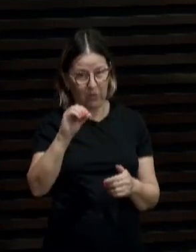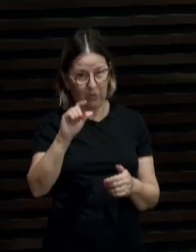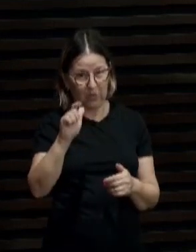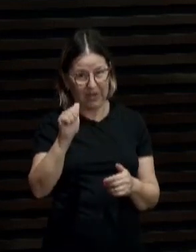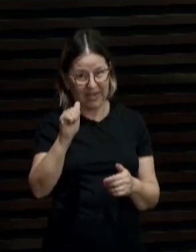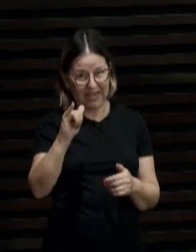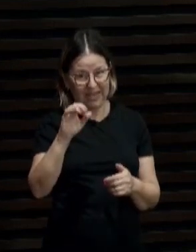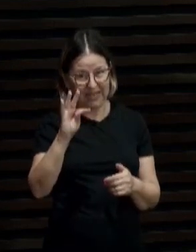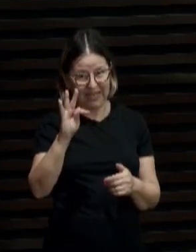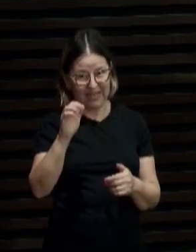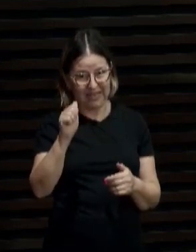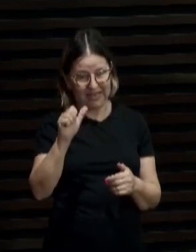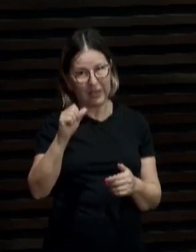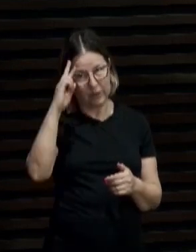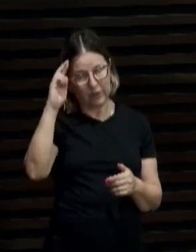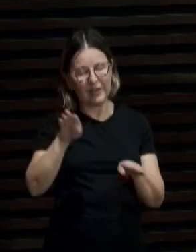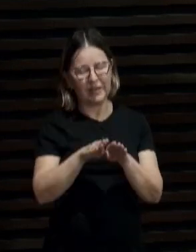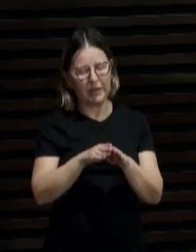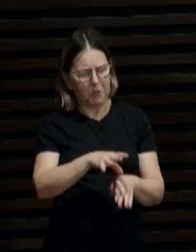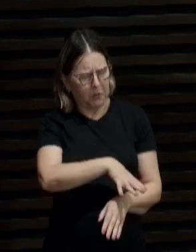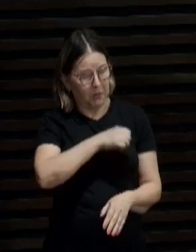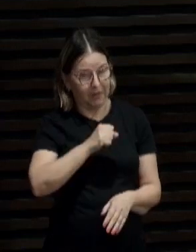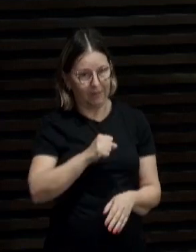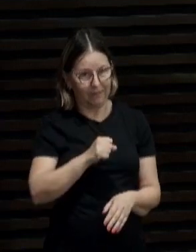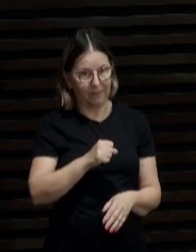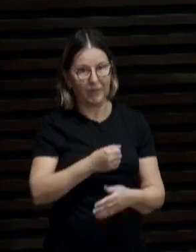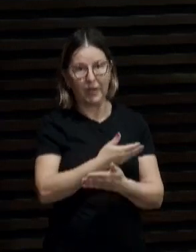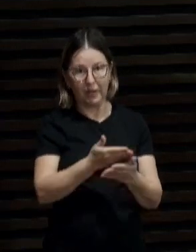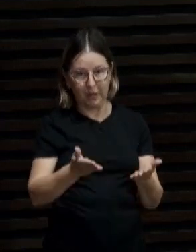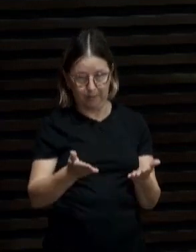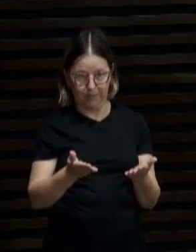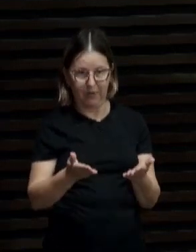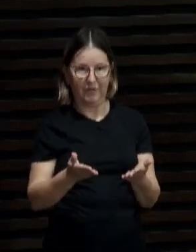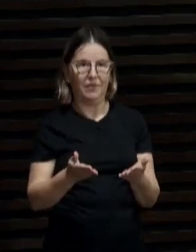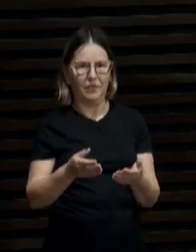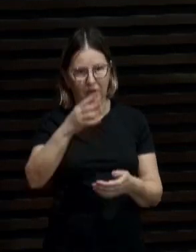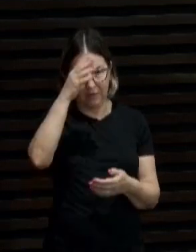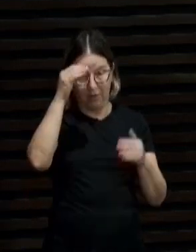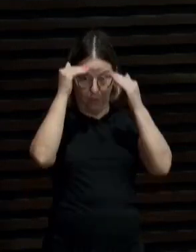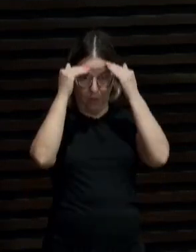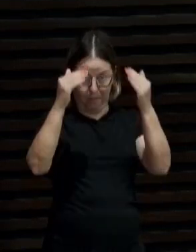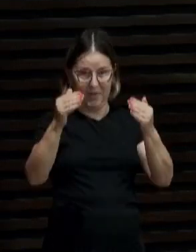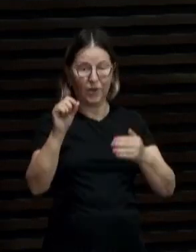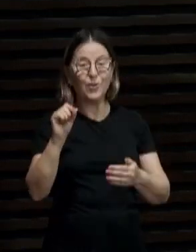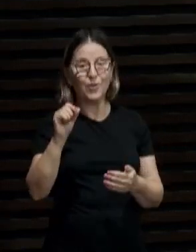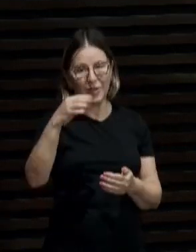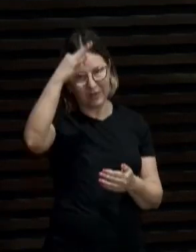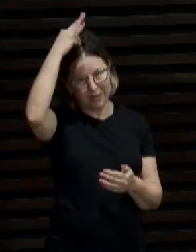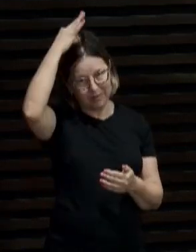odeio. Quem tem ouvidos, ouça o que o Espírito diz às igrejas. Ao